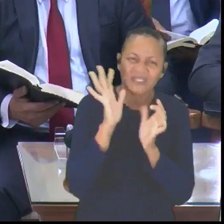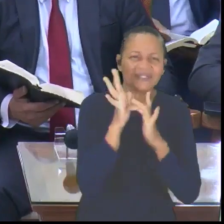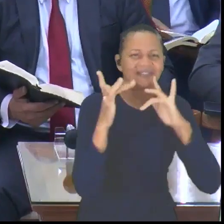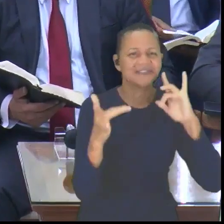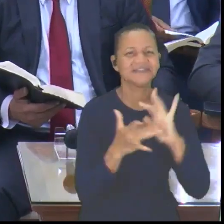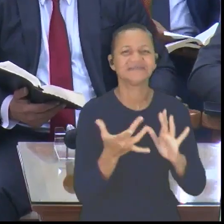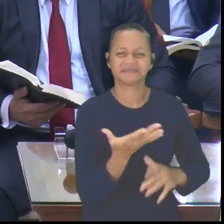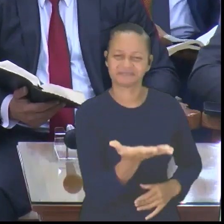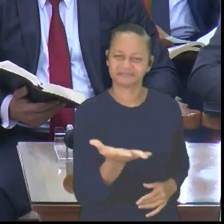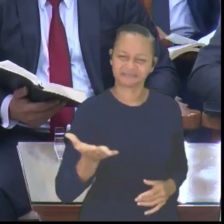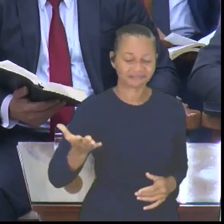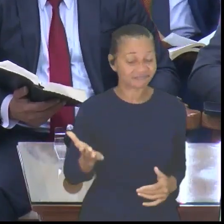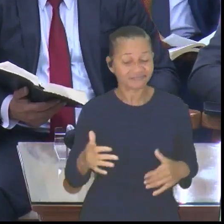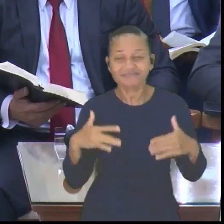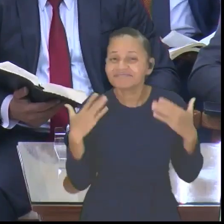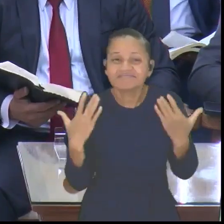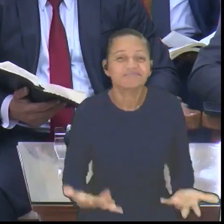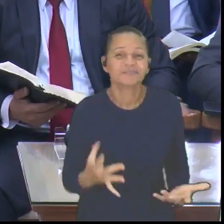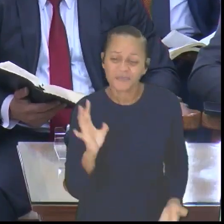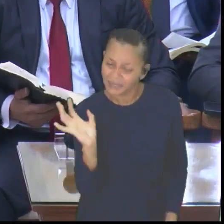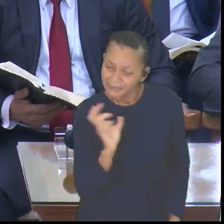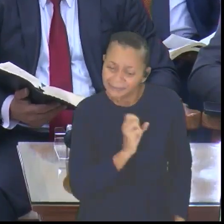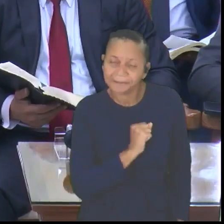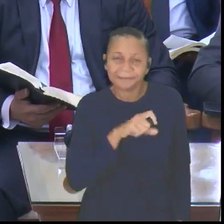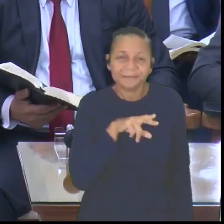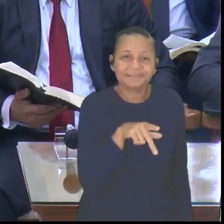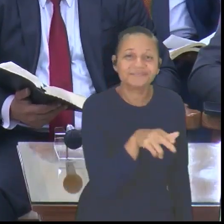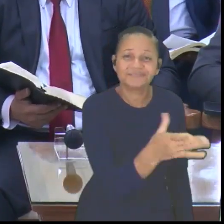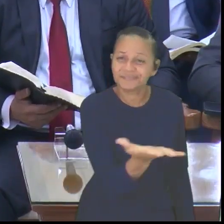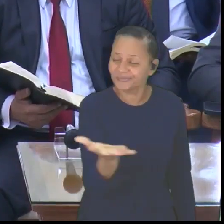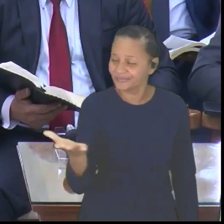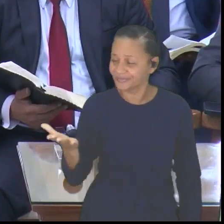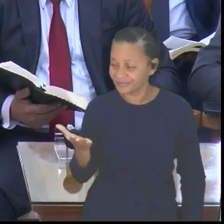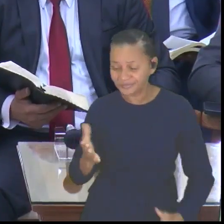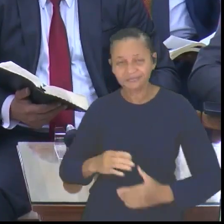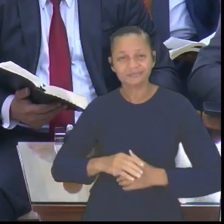isso? Então, meus irmãos,